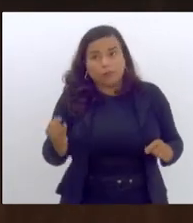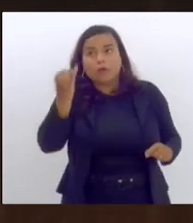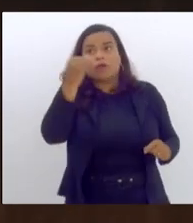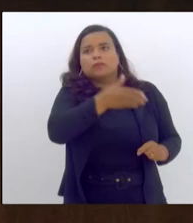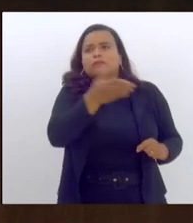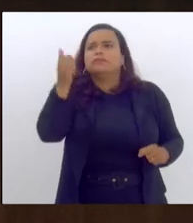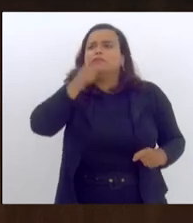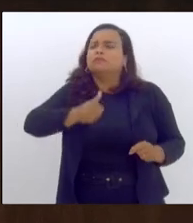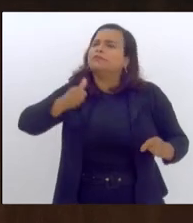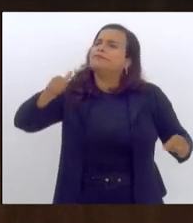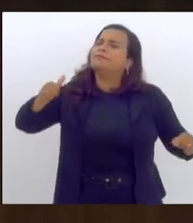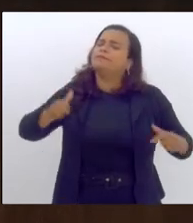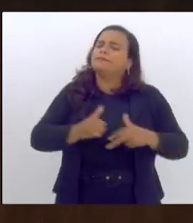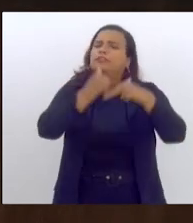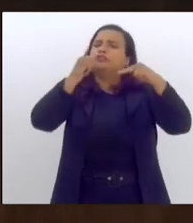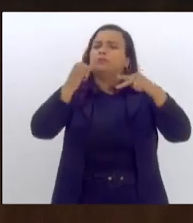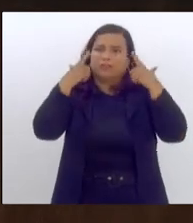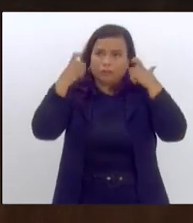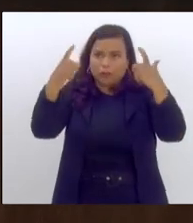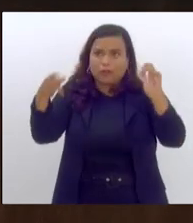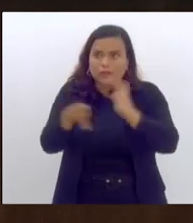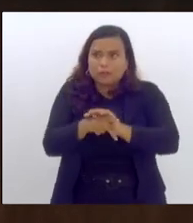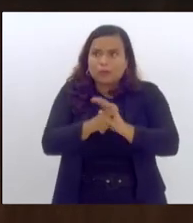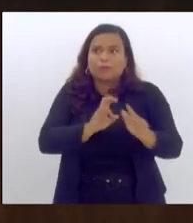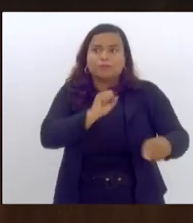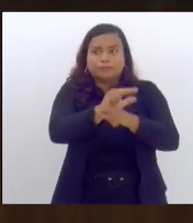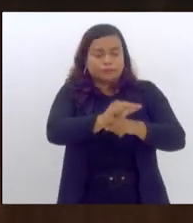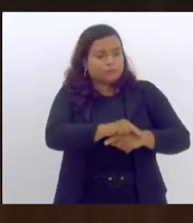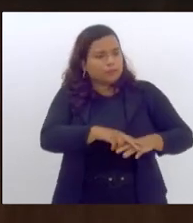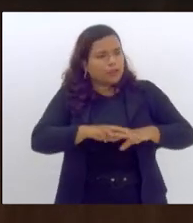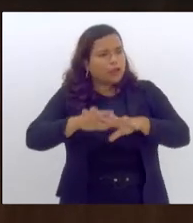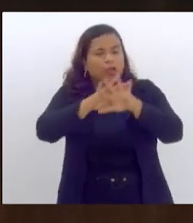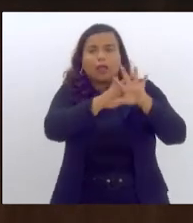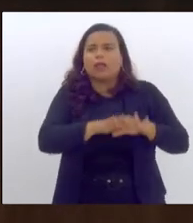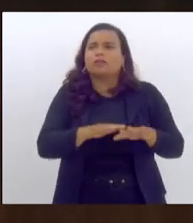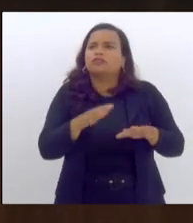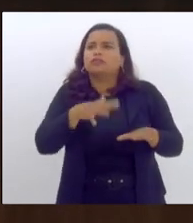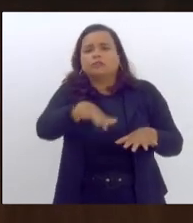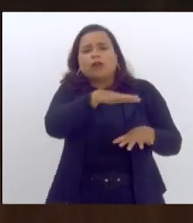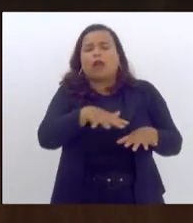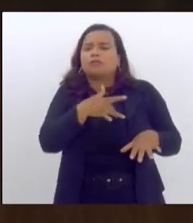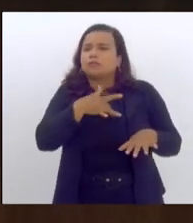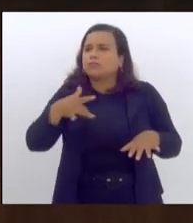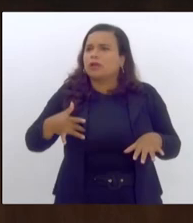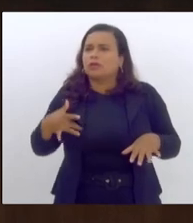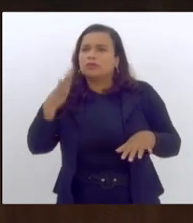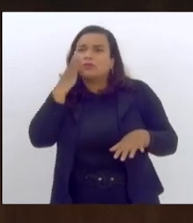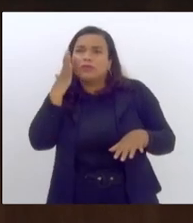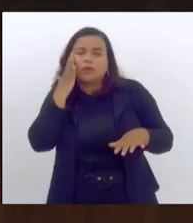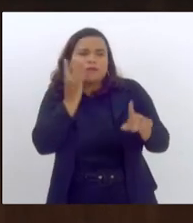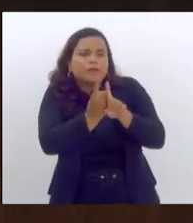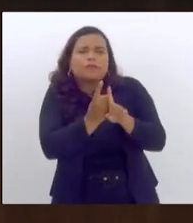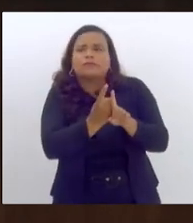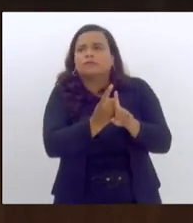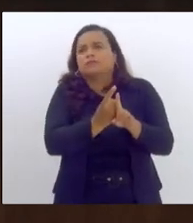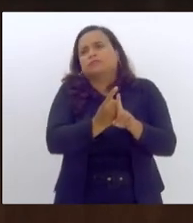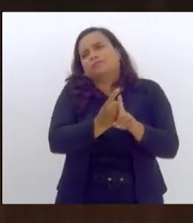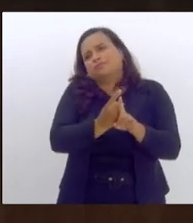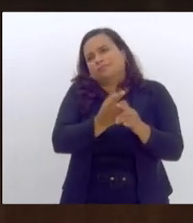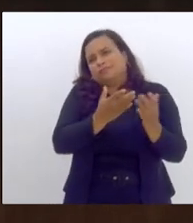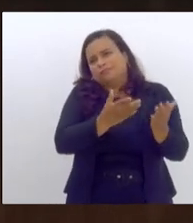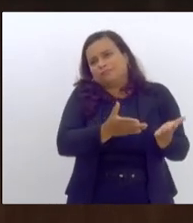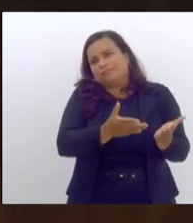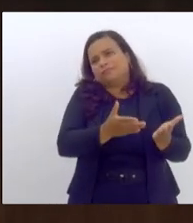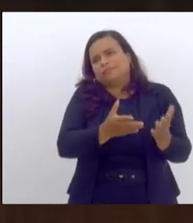mulher vítima de violência entre na rede de saúde, a gente possa fazer a verificação e o diagnóstico